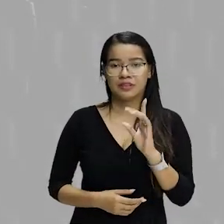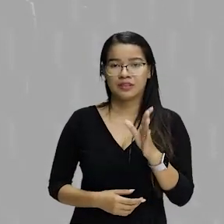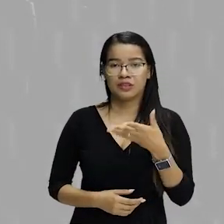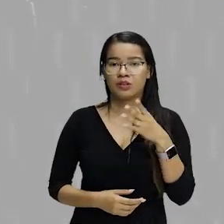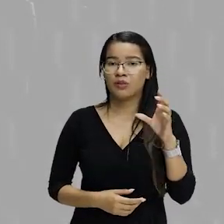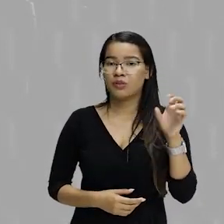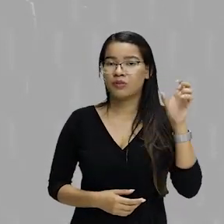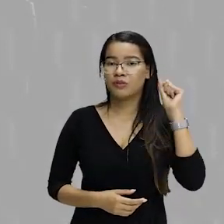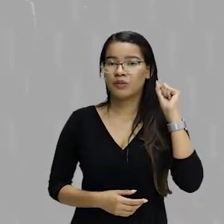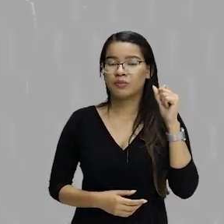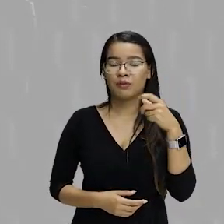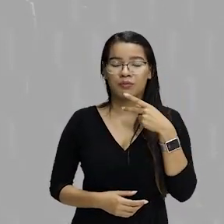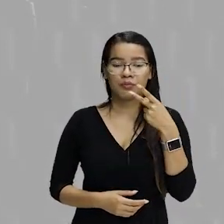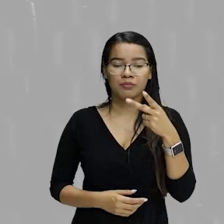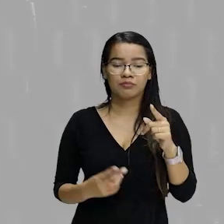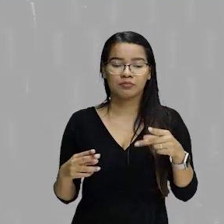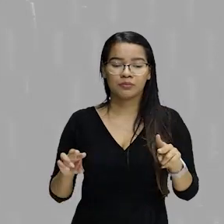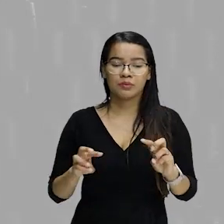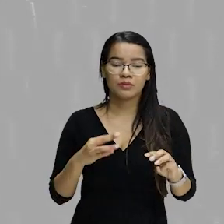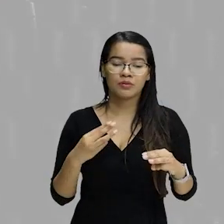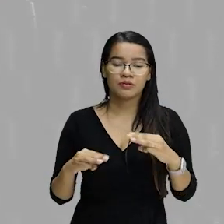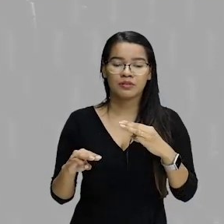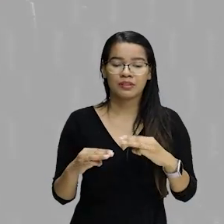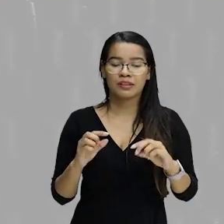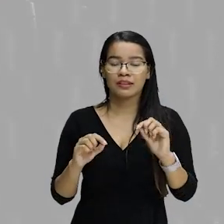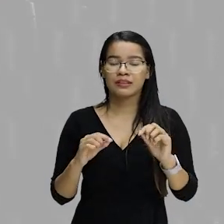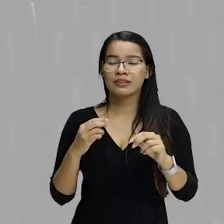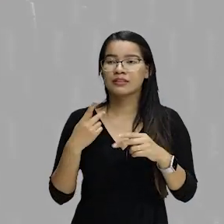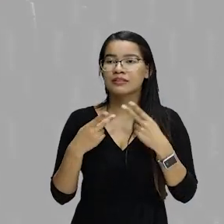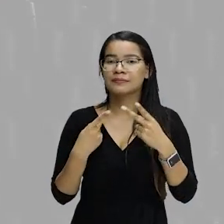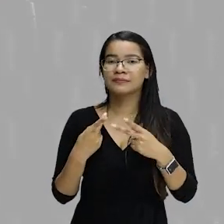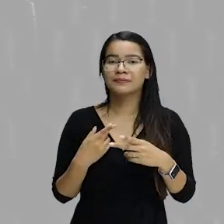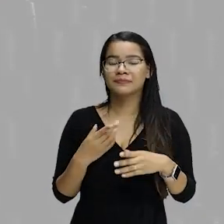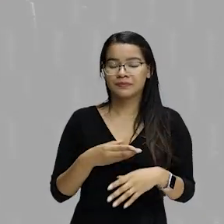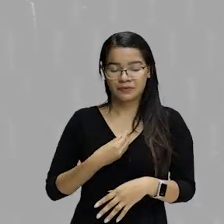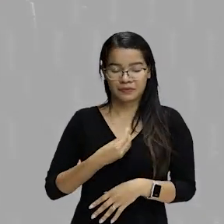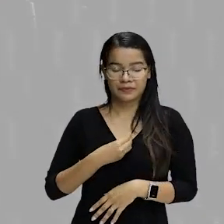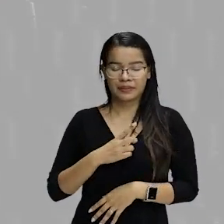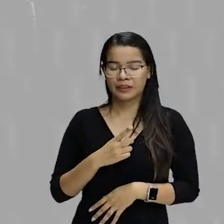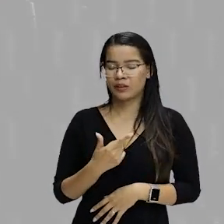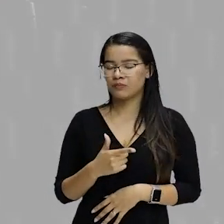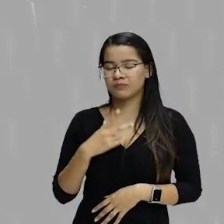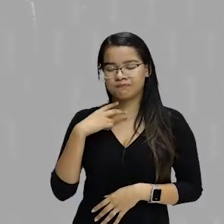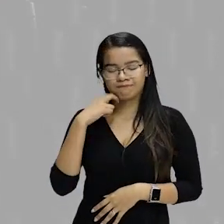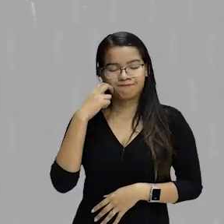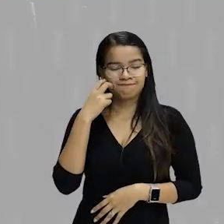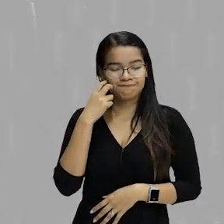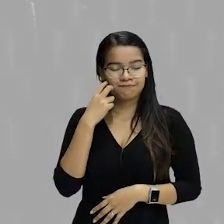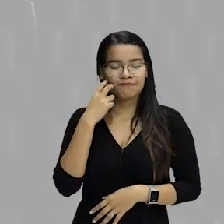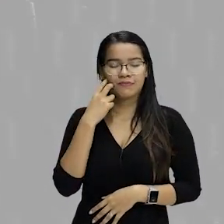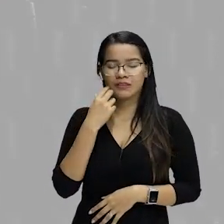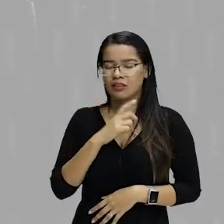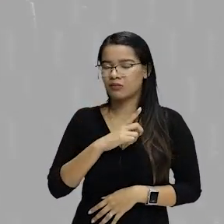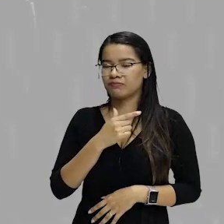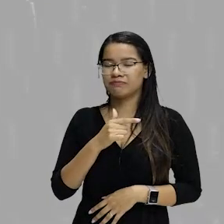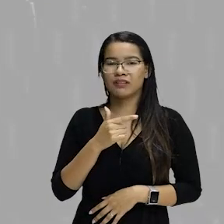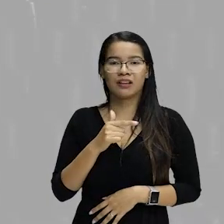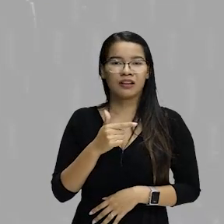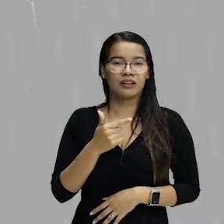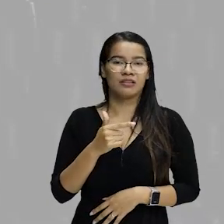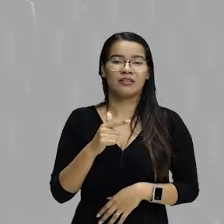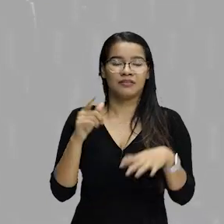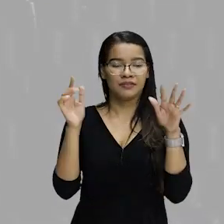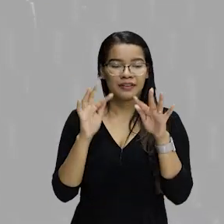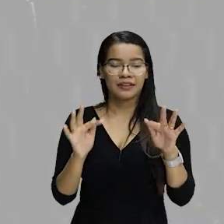ouviu uma canção do Gonzaguinha que diz assim, ó, viver e não ter a vergonha de ser feliz, cantar,